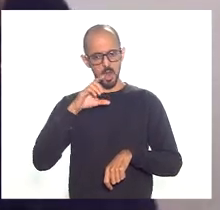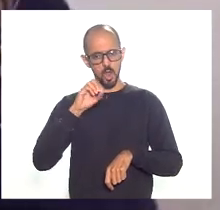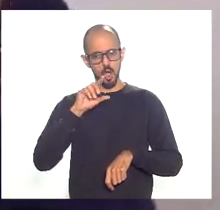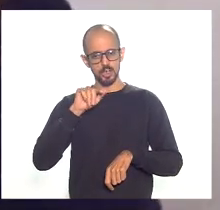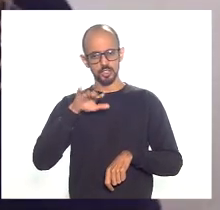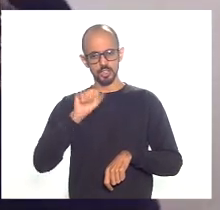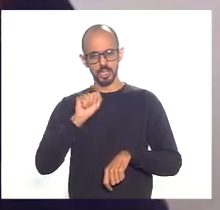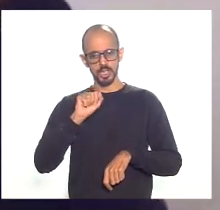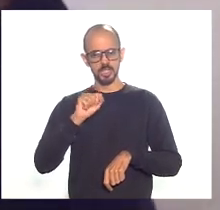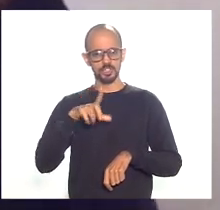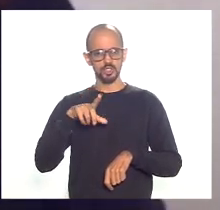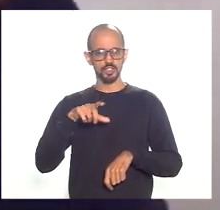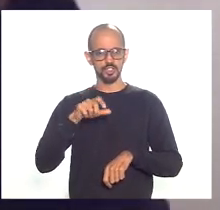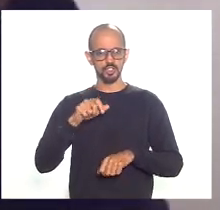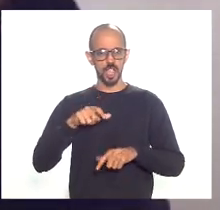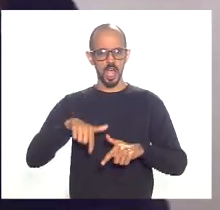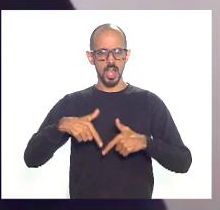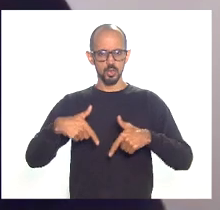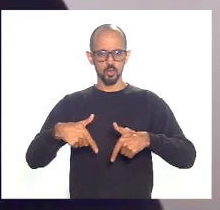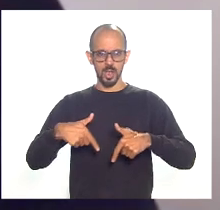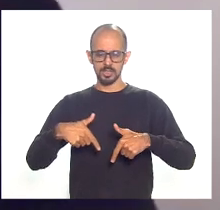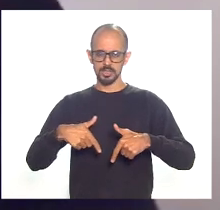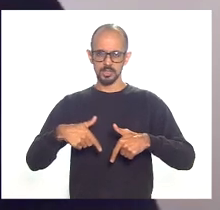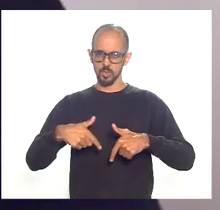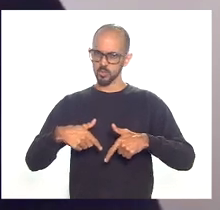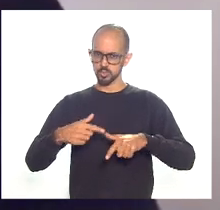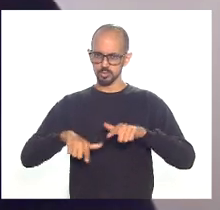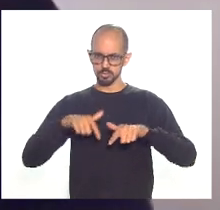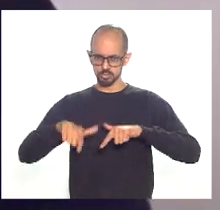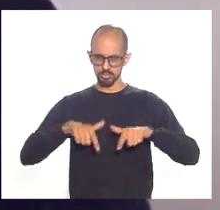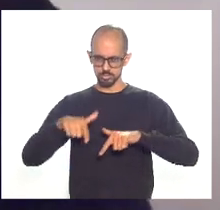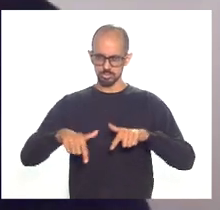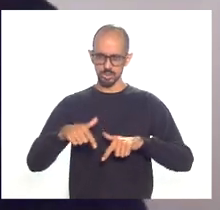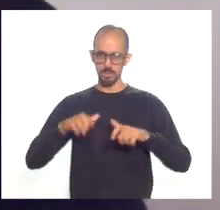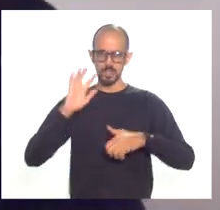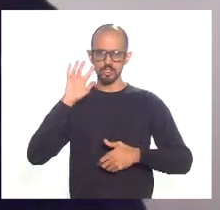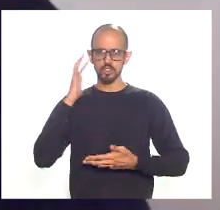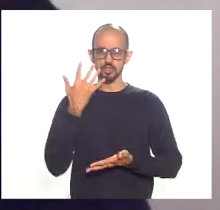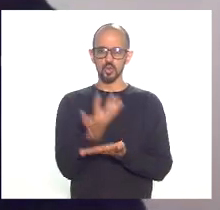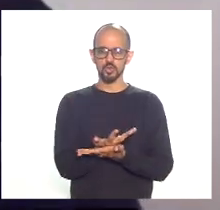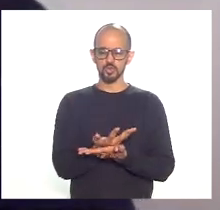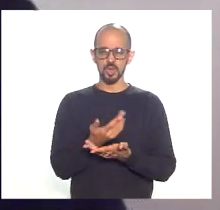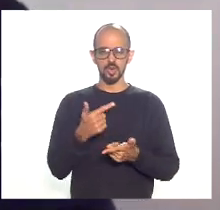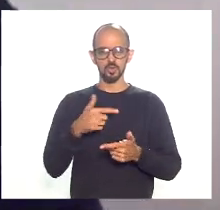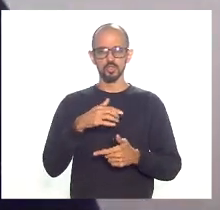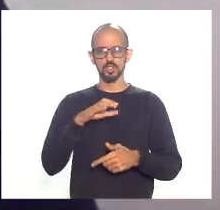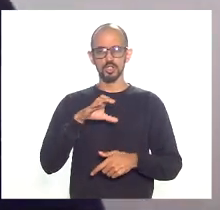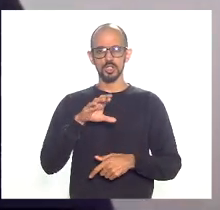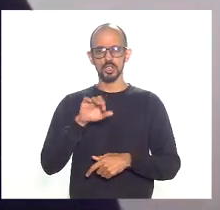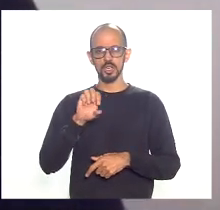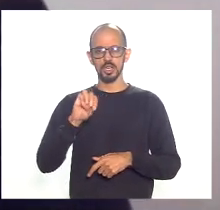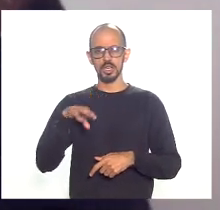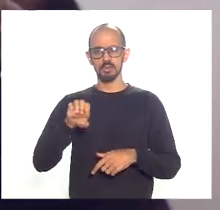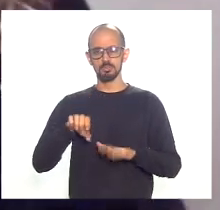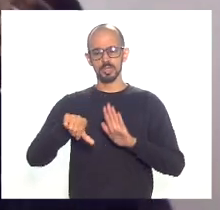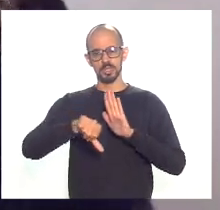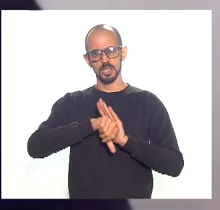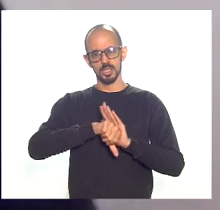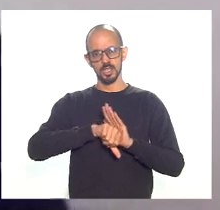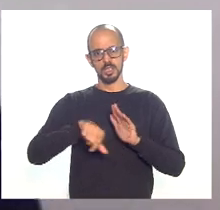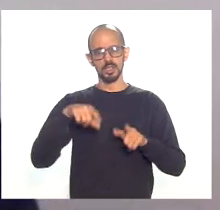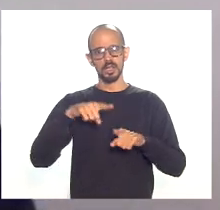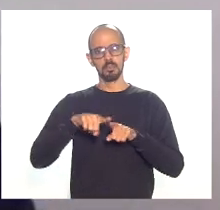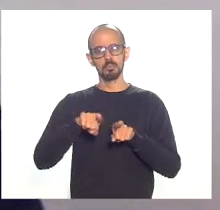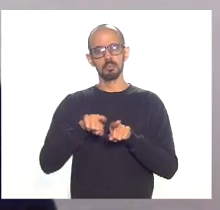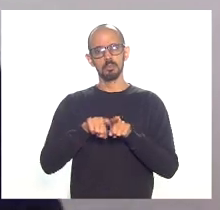essa expertise, né, de uma lógica de atuação e resolução de casos, né, de crimes, e também a experiência e a